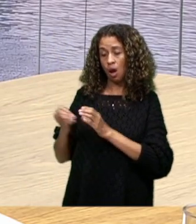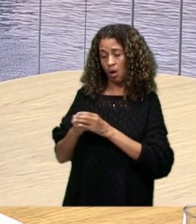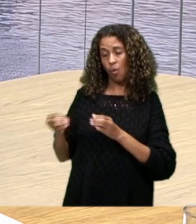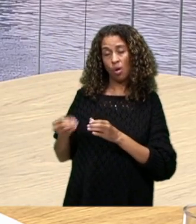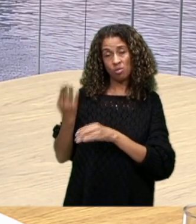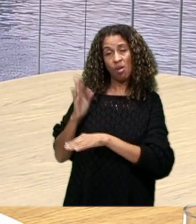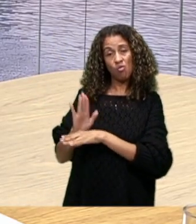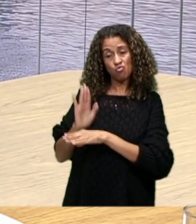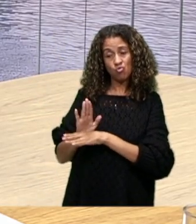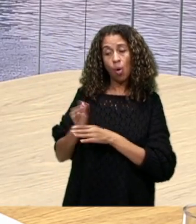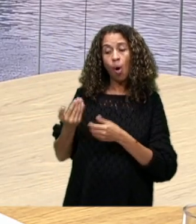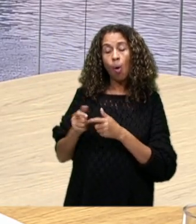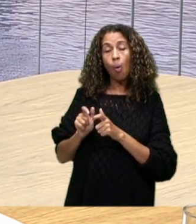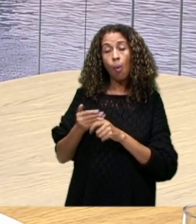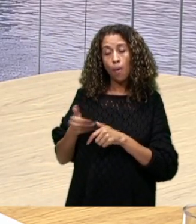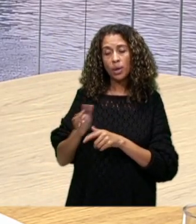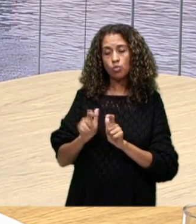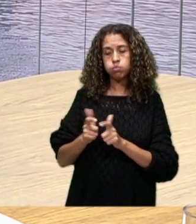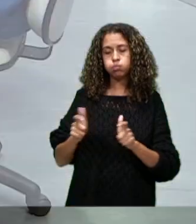aí foi